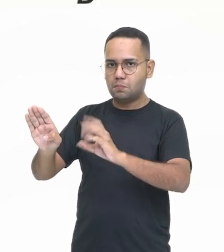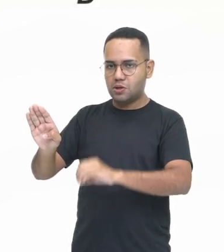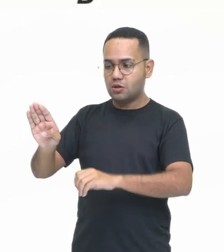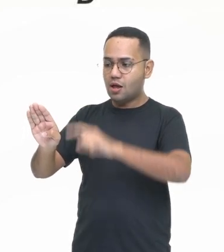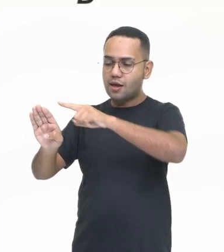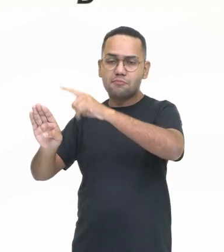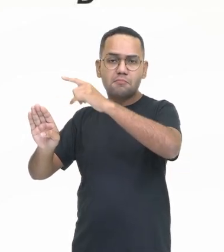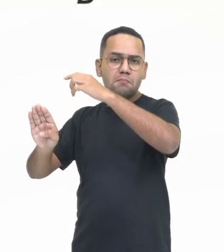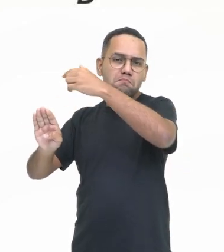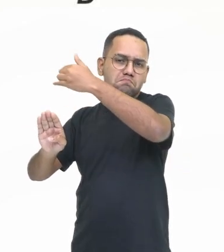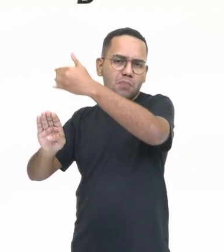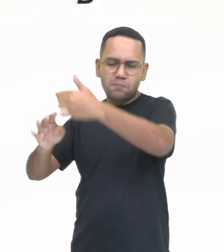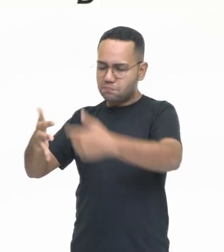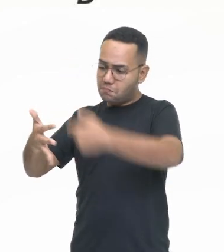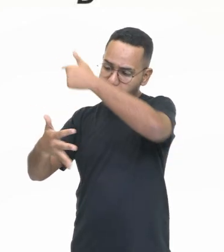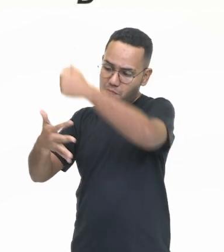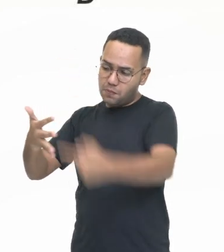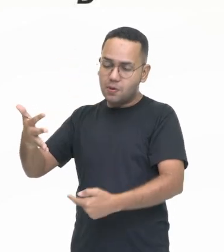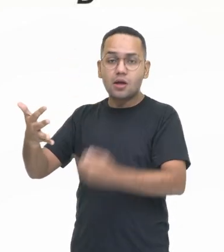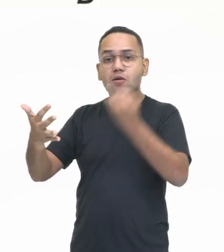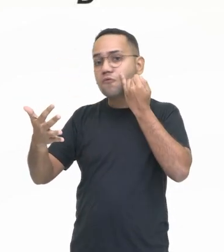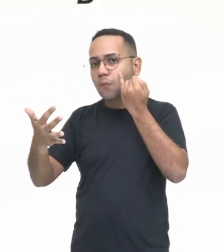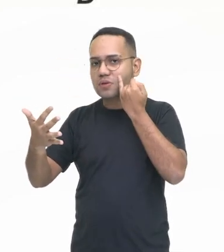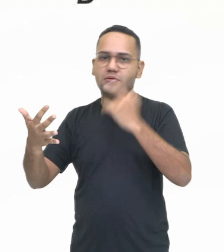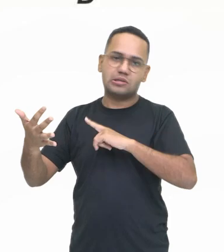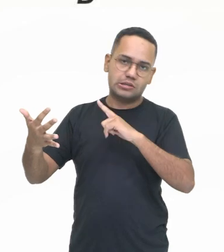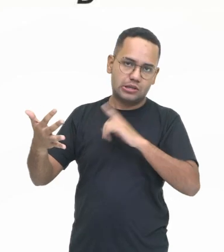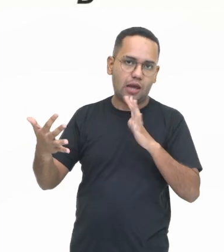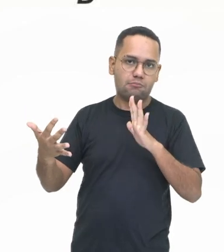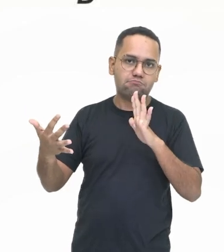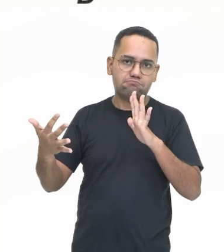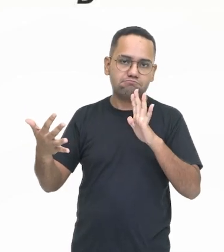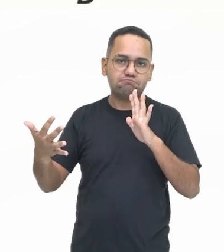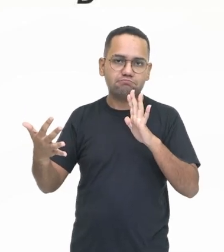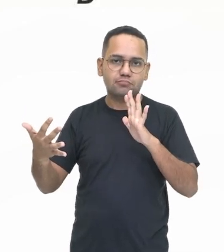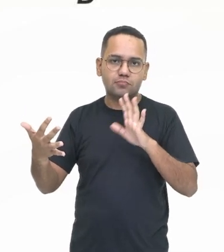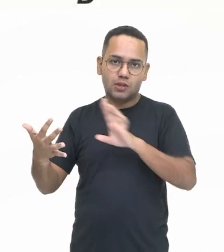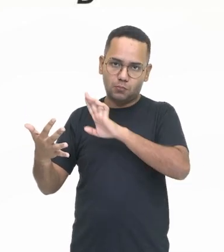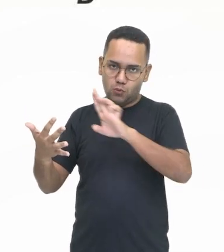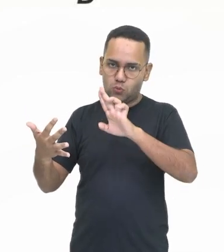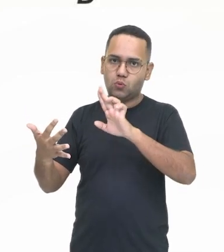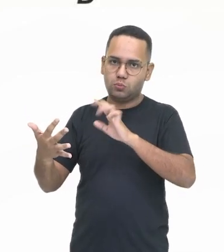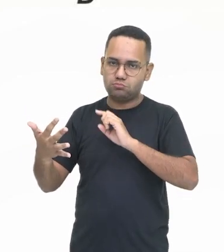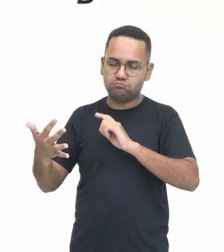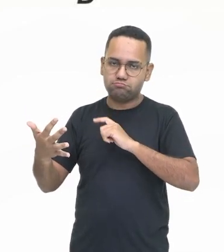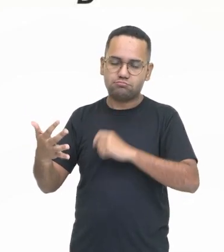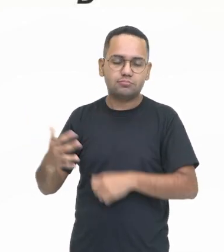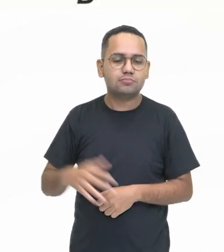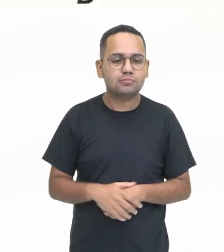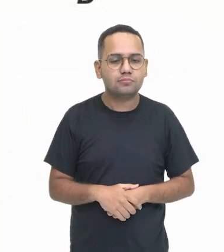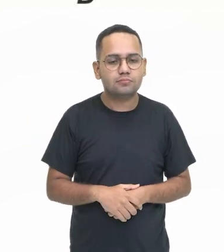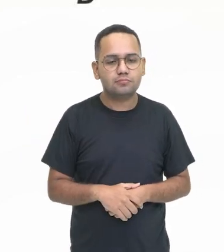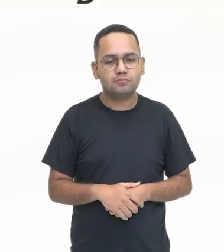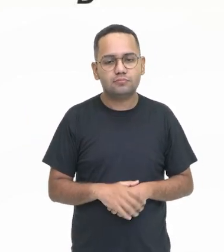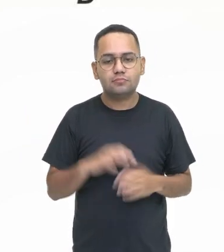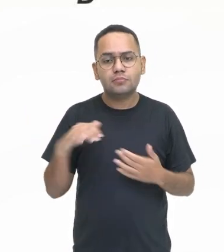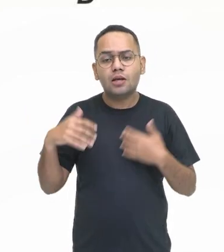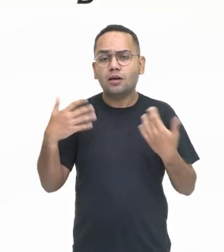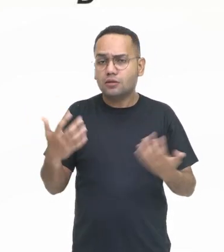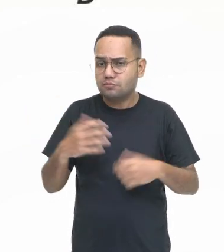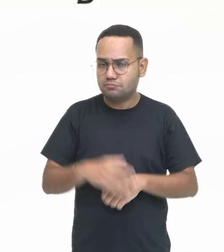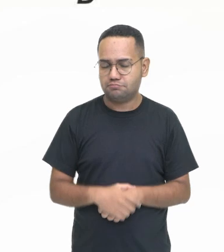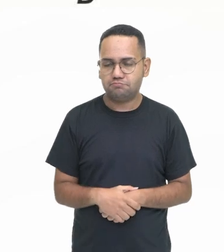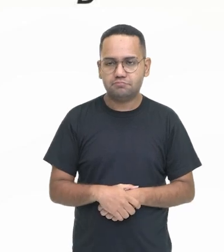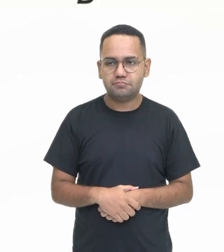Todos aqueles que estão relacionados ou não, nós chamamos de contradomínio. Mas aqueles